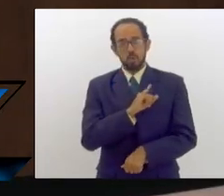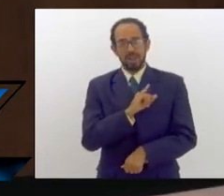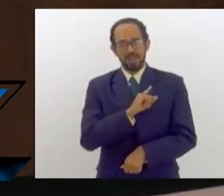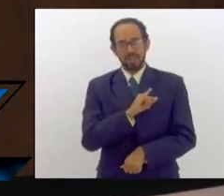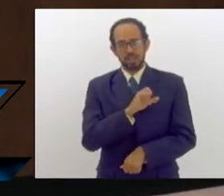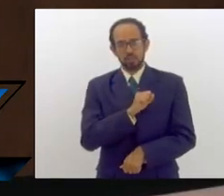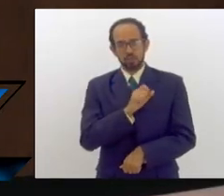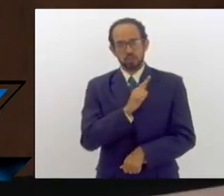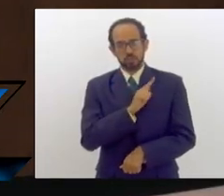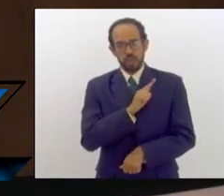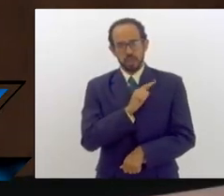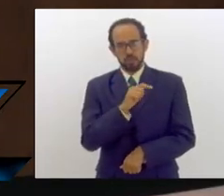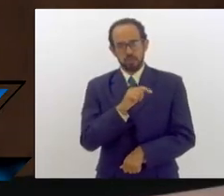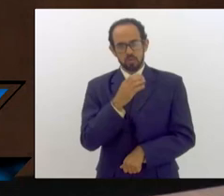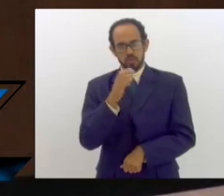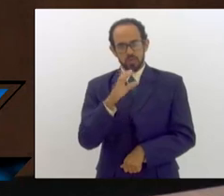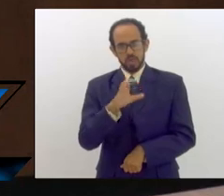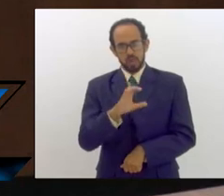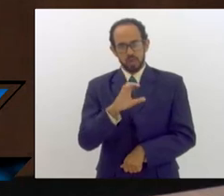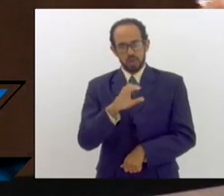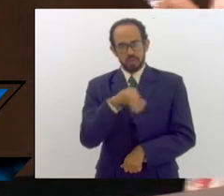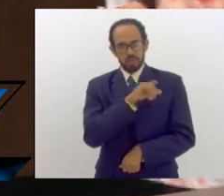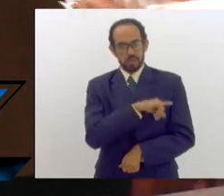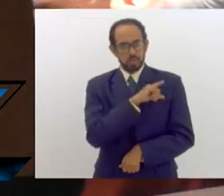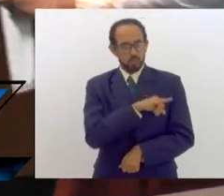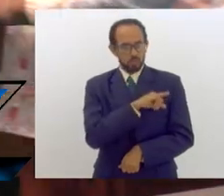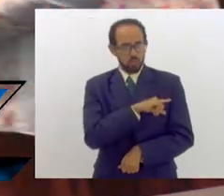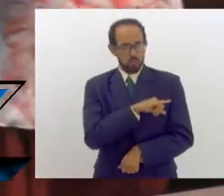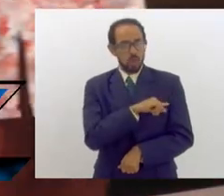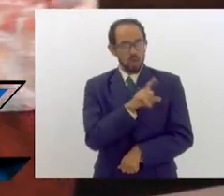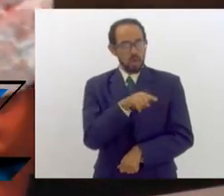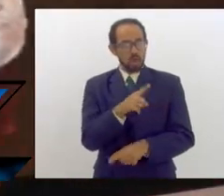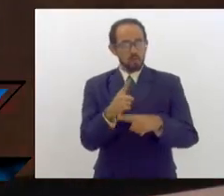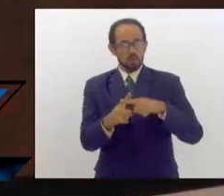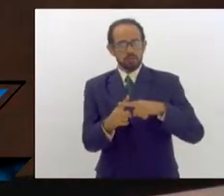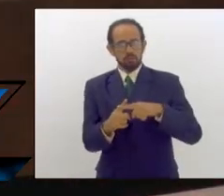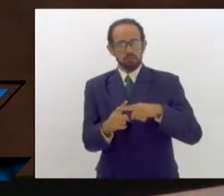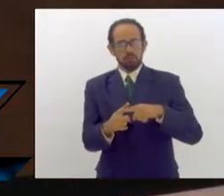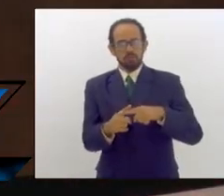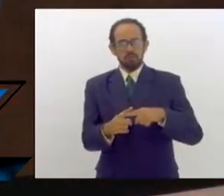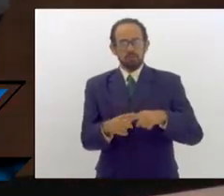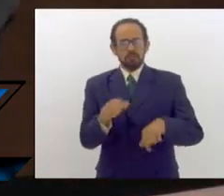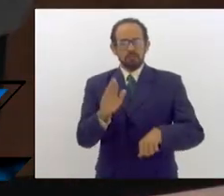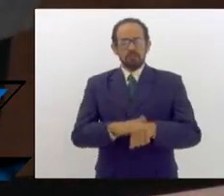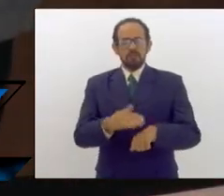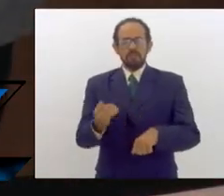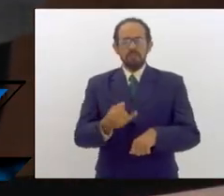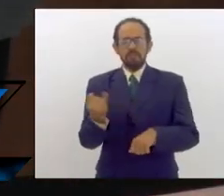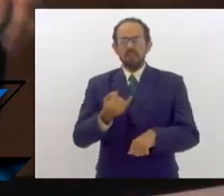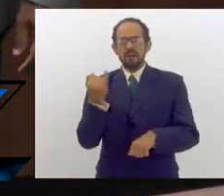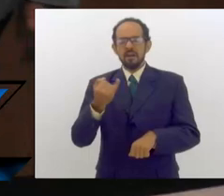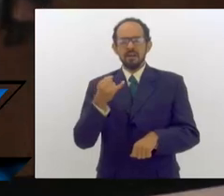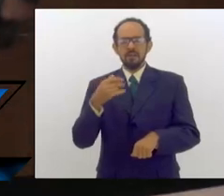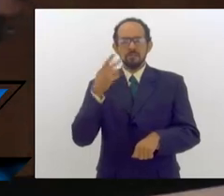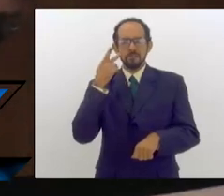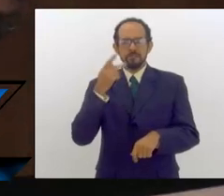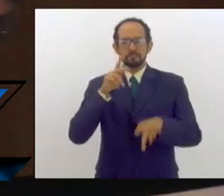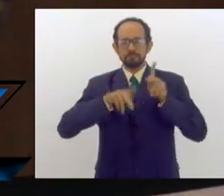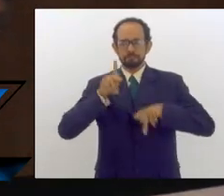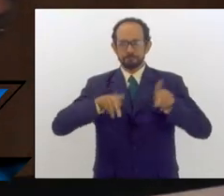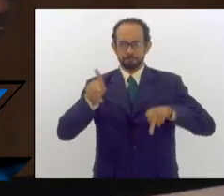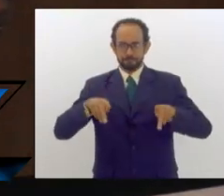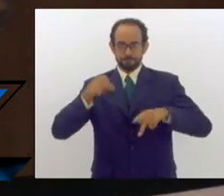seria positivo então eu acho mais importante para a população já que existem dois